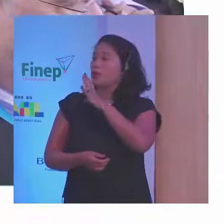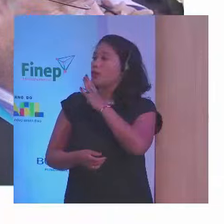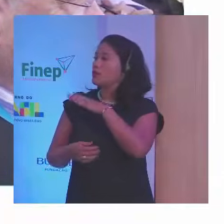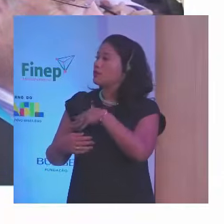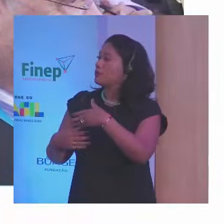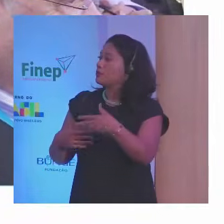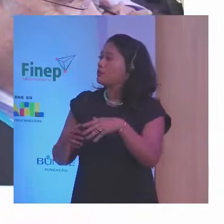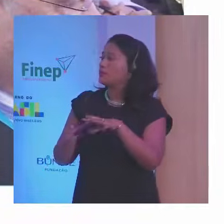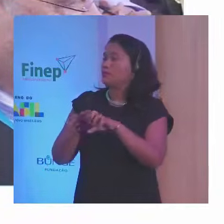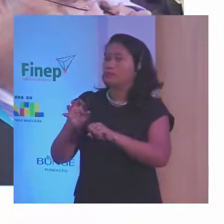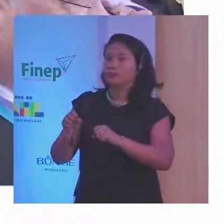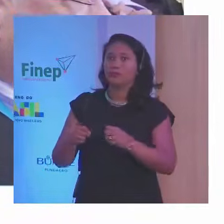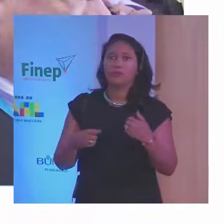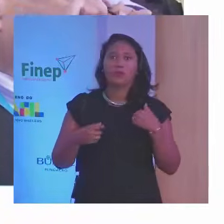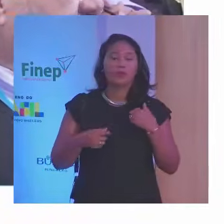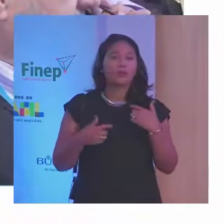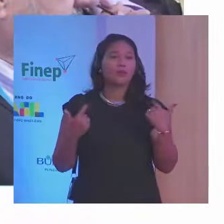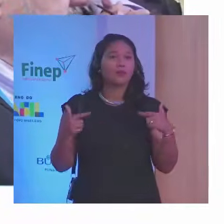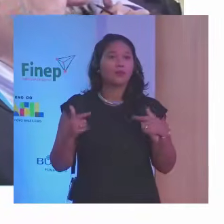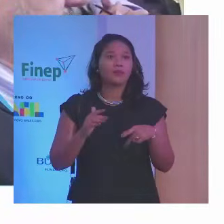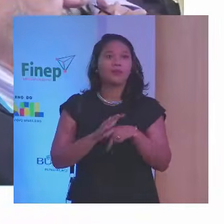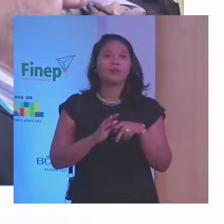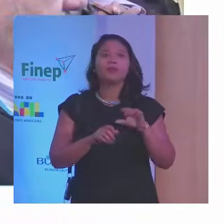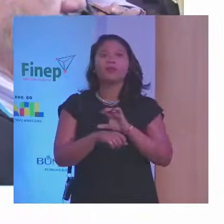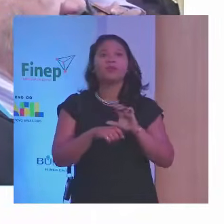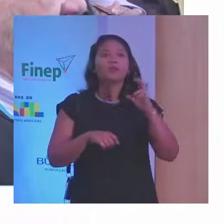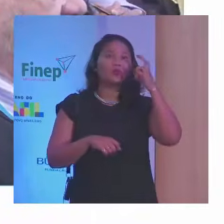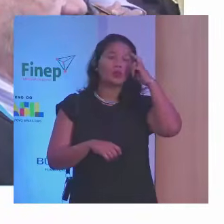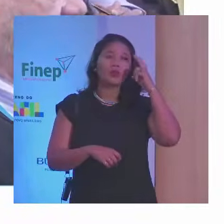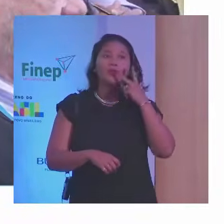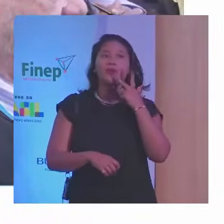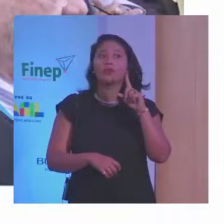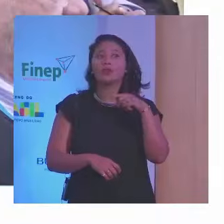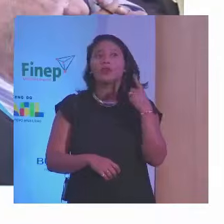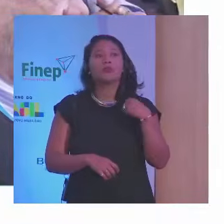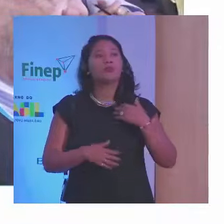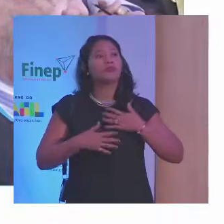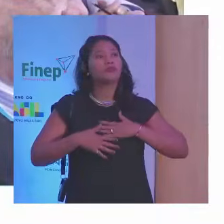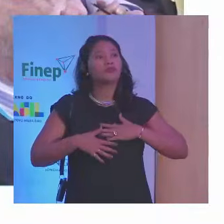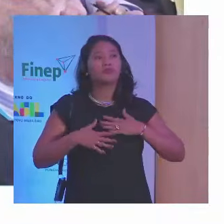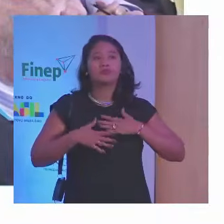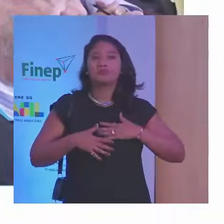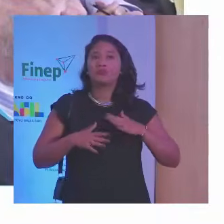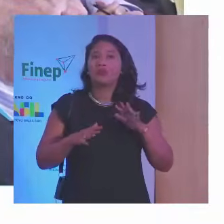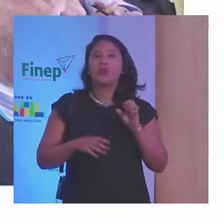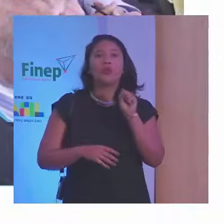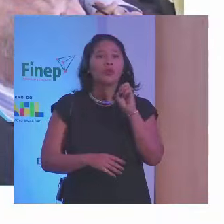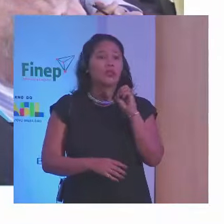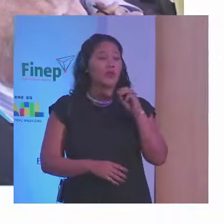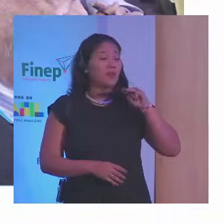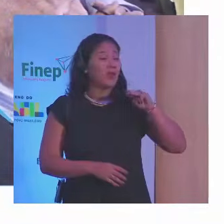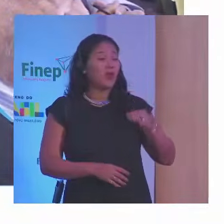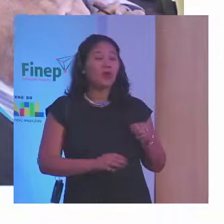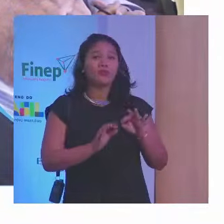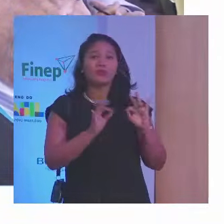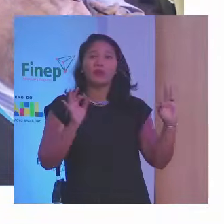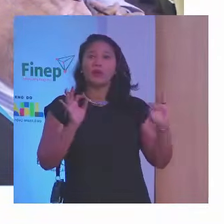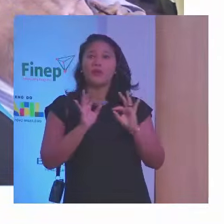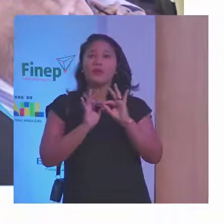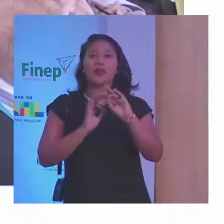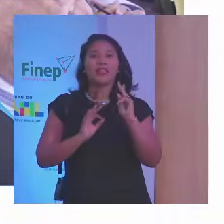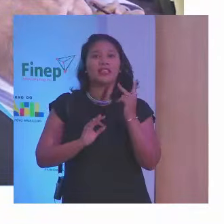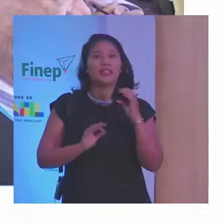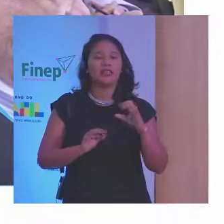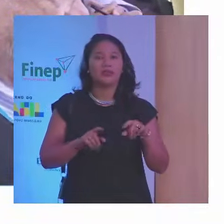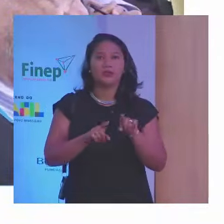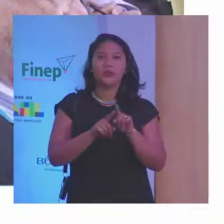vai explorar. Eu trabalho com agricultura, falo que nós aqui temos, tranquilo, 80 milhões de hectares de pastagem degradada